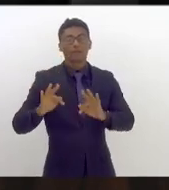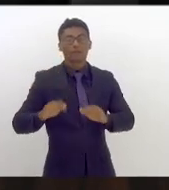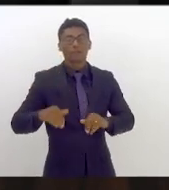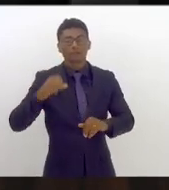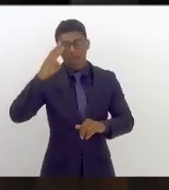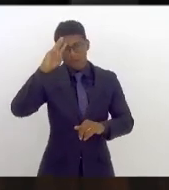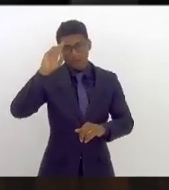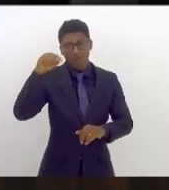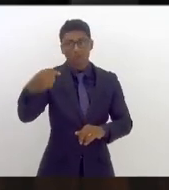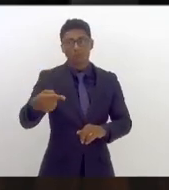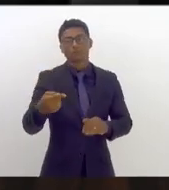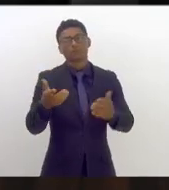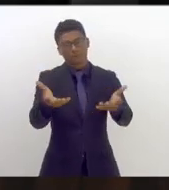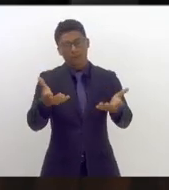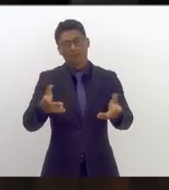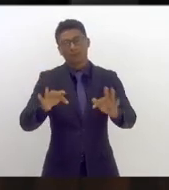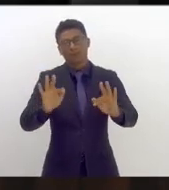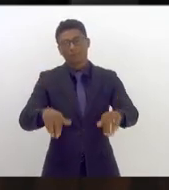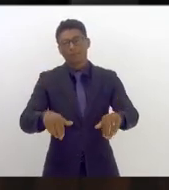mais